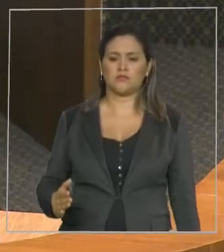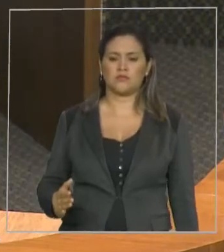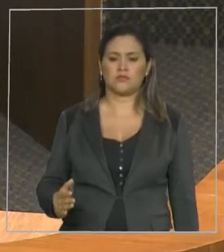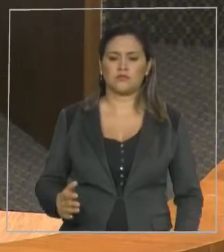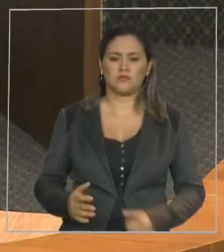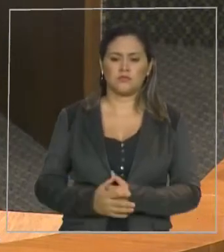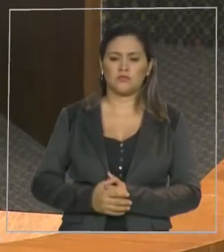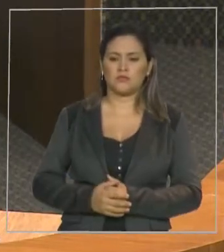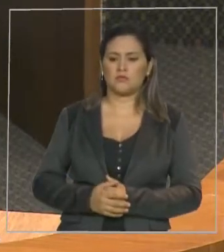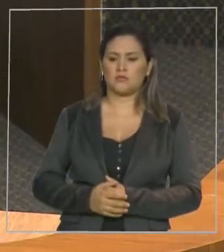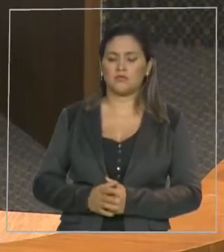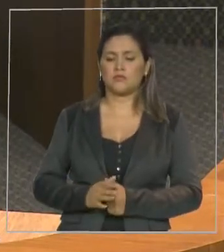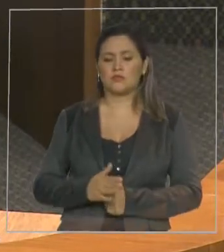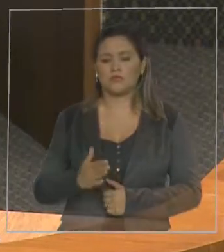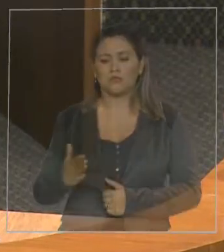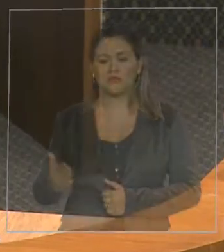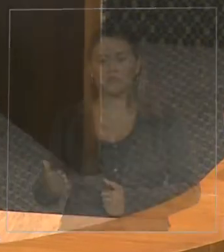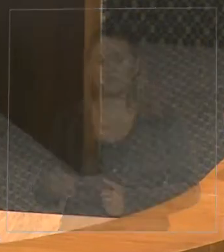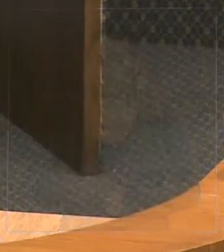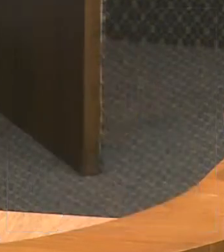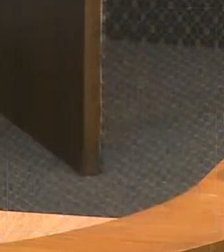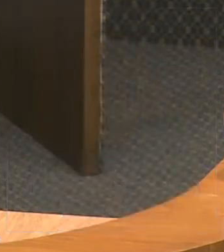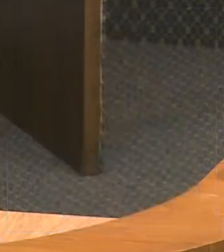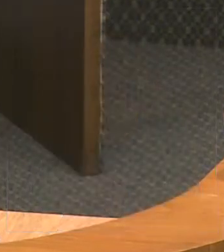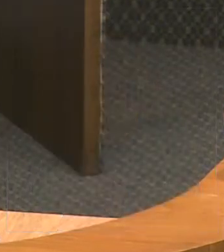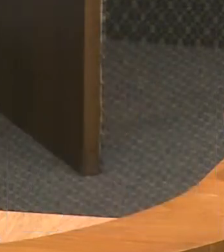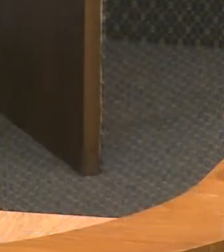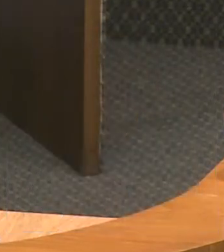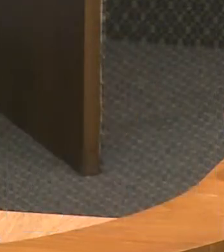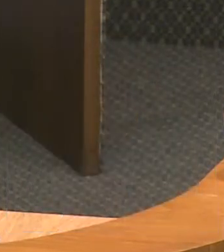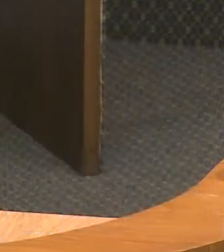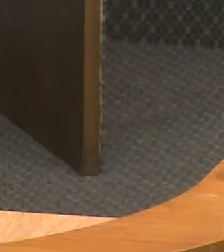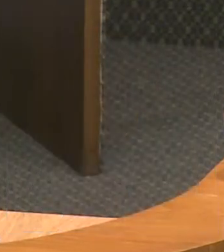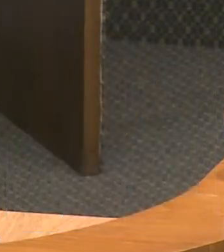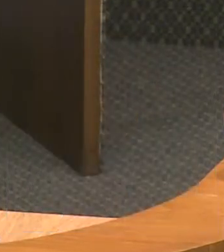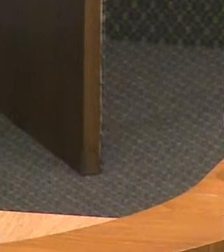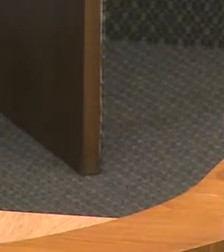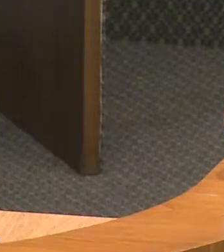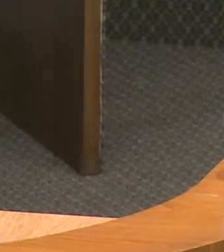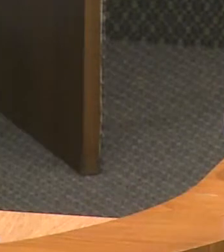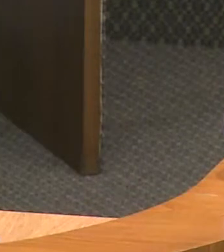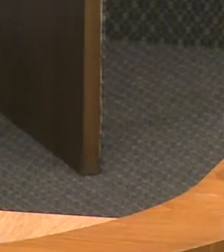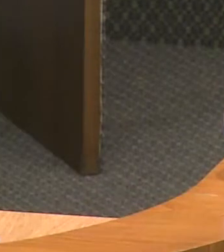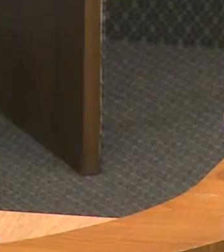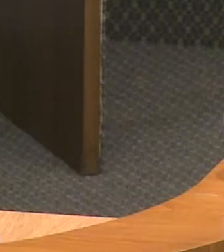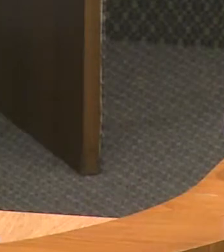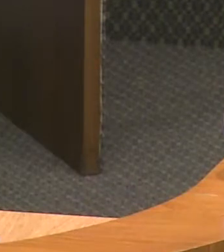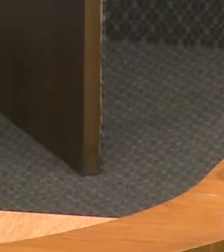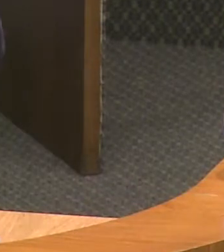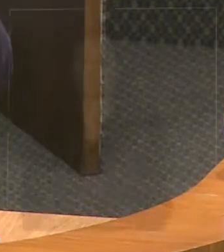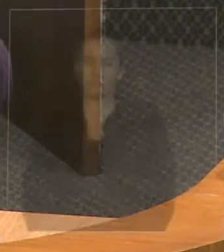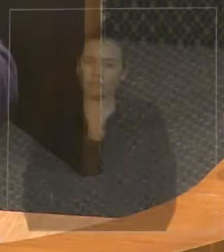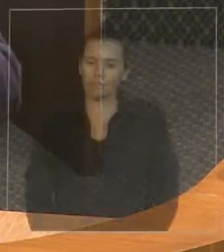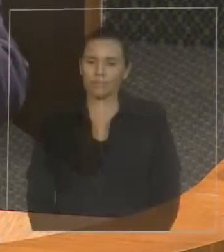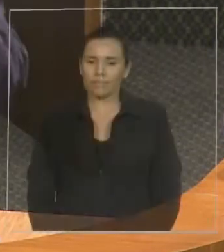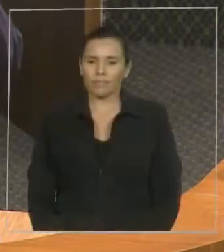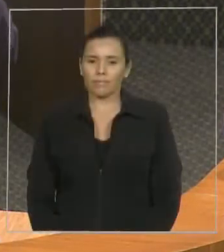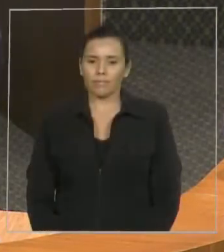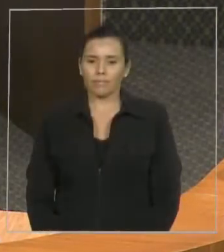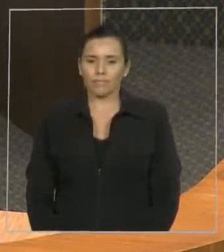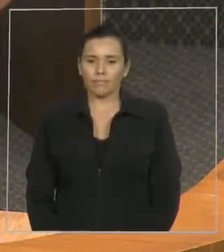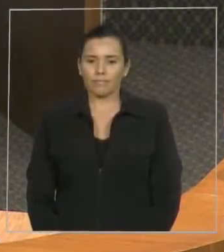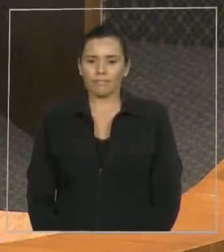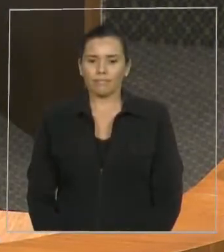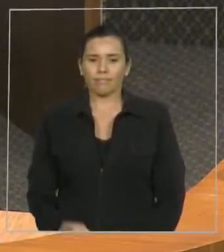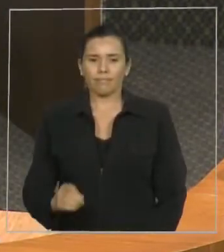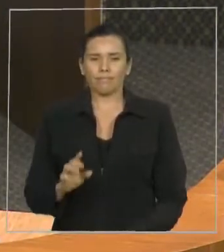intervenção militar no Rio de Janeiro nada mais é do que um artifício para poder esconder,